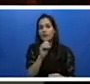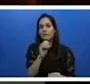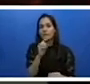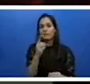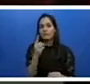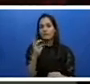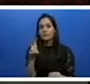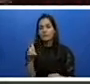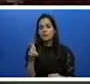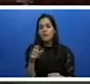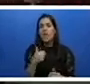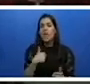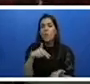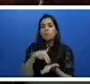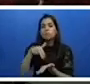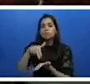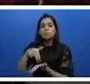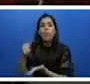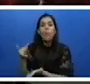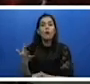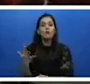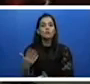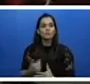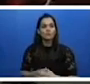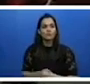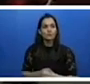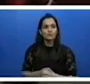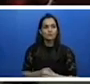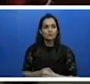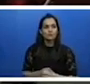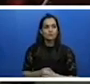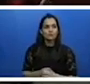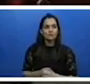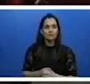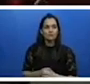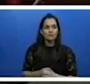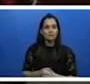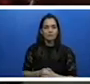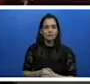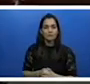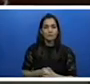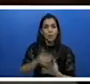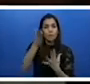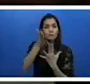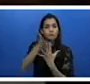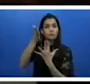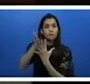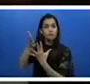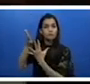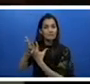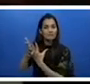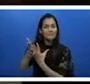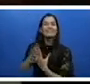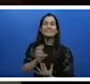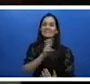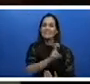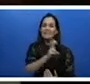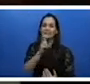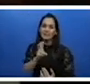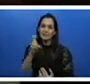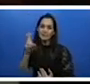em quanto? A sequência vai de 0 a 50. Os intervalos? De 5 em